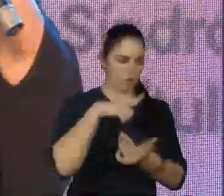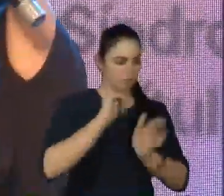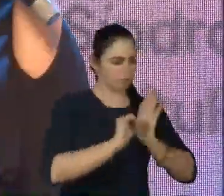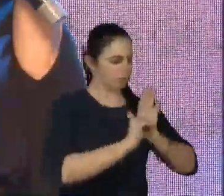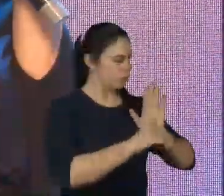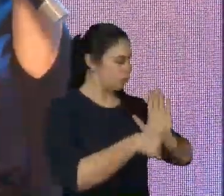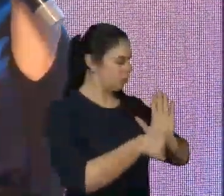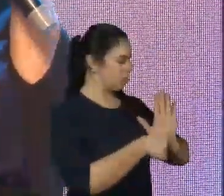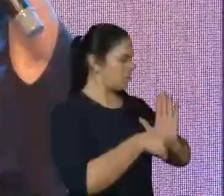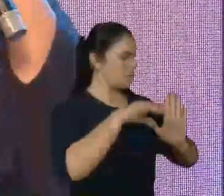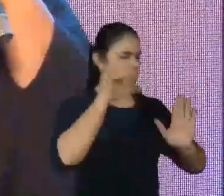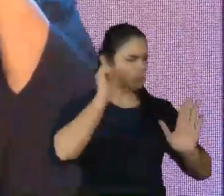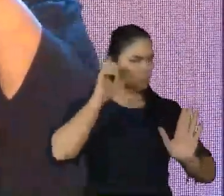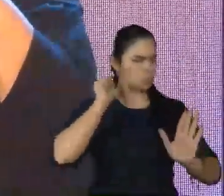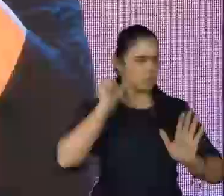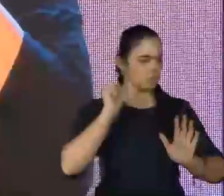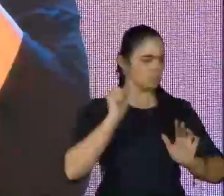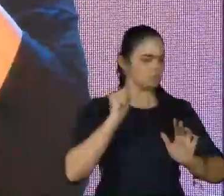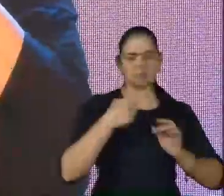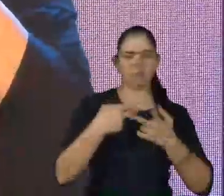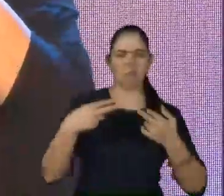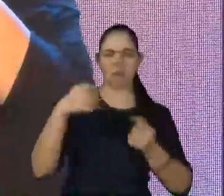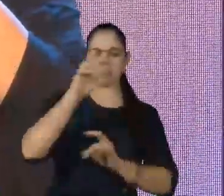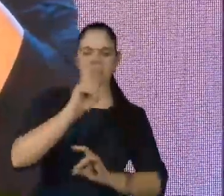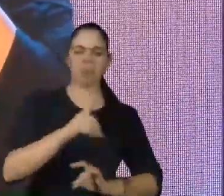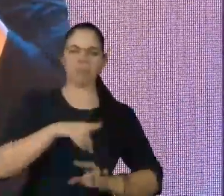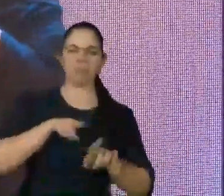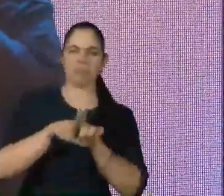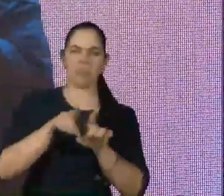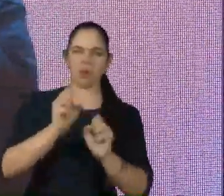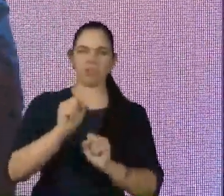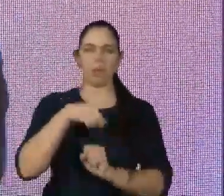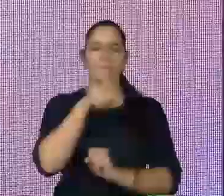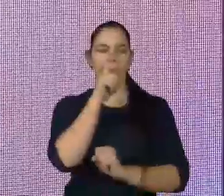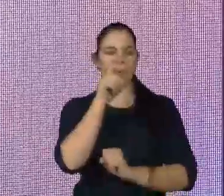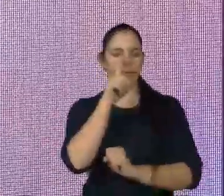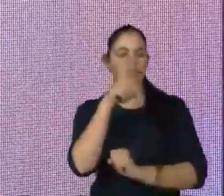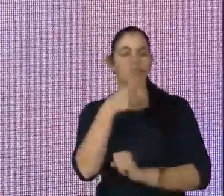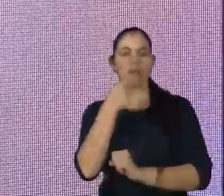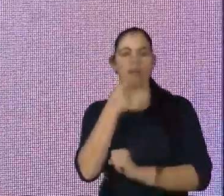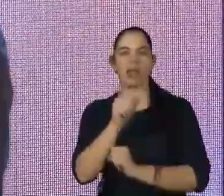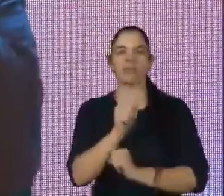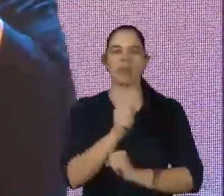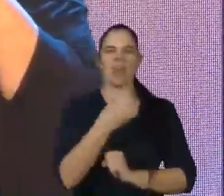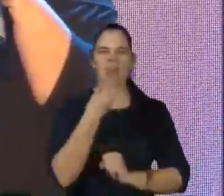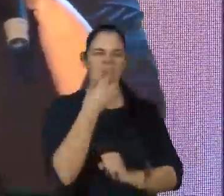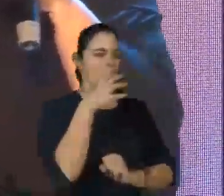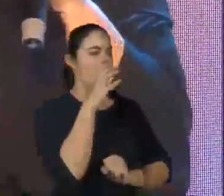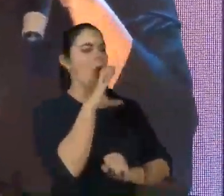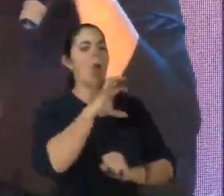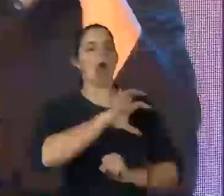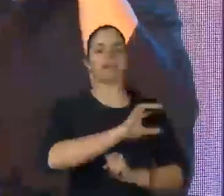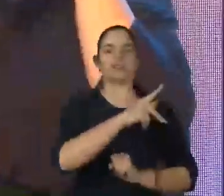Down escutando, ou como que seja outra deficiência, escutando os pais falarem sobre como foi horrível o momento